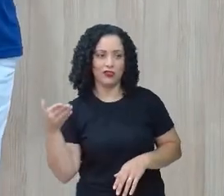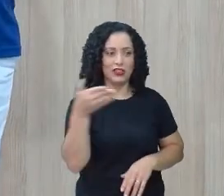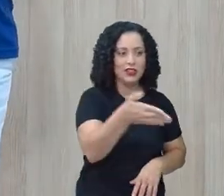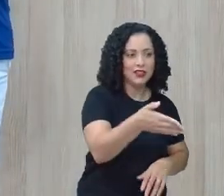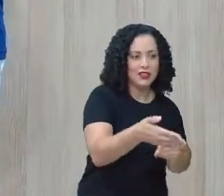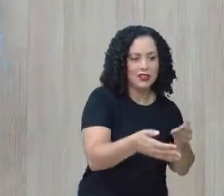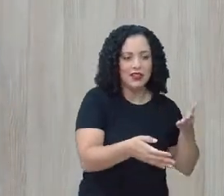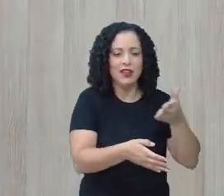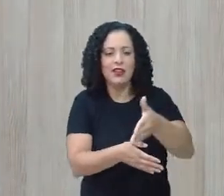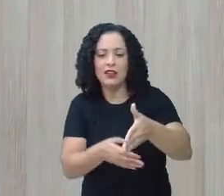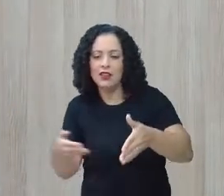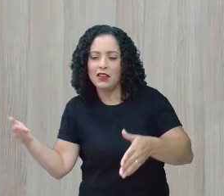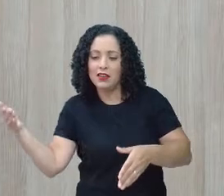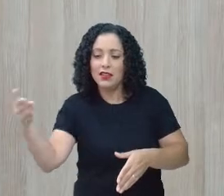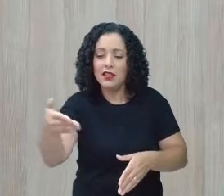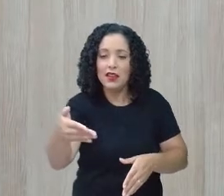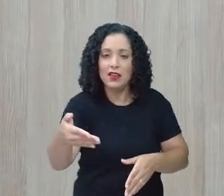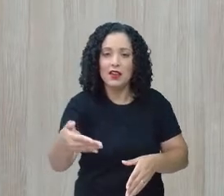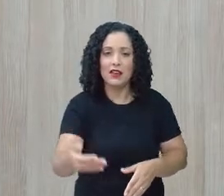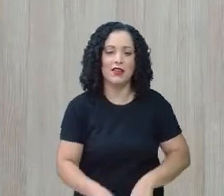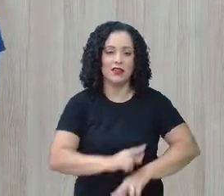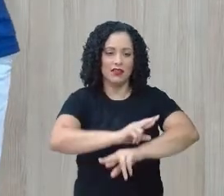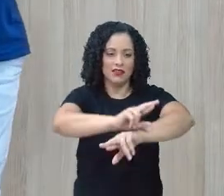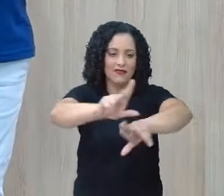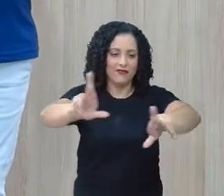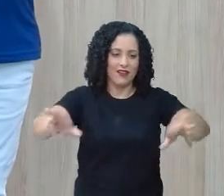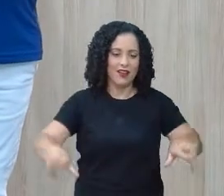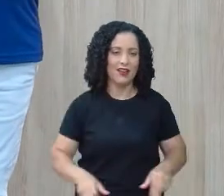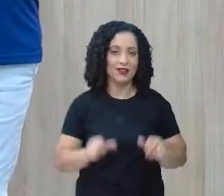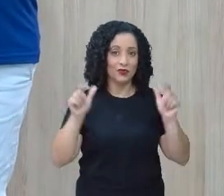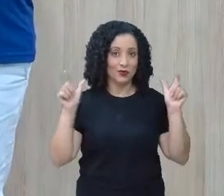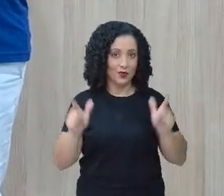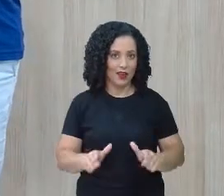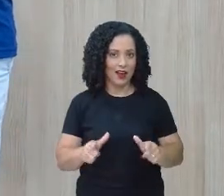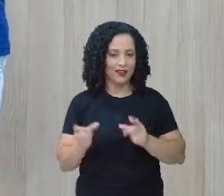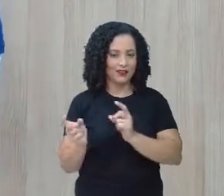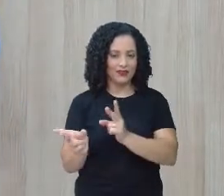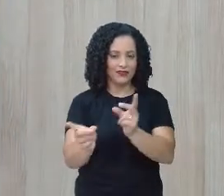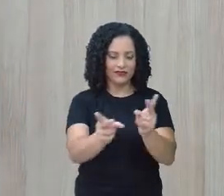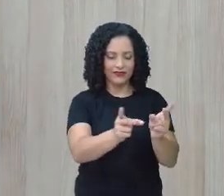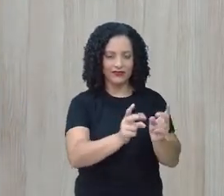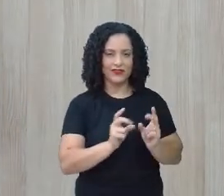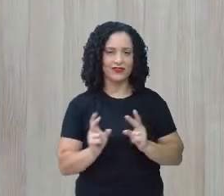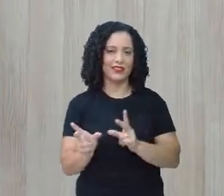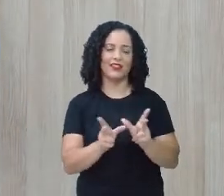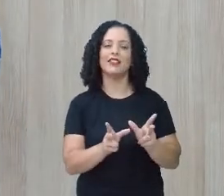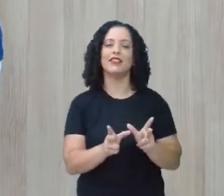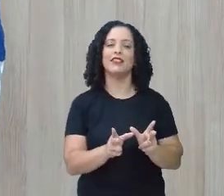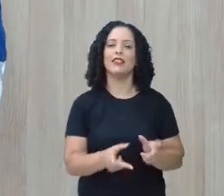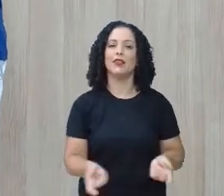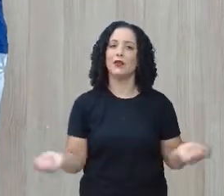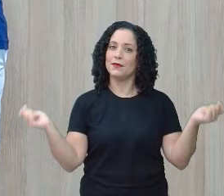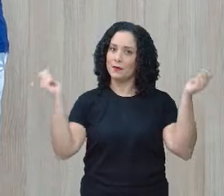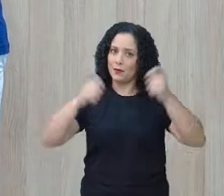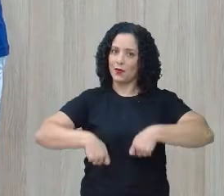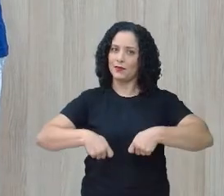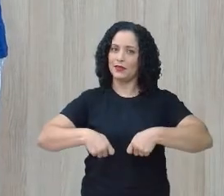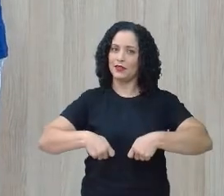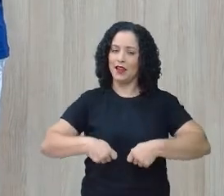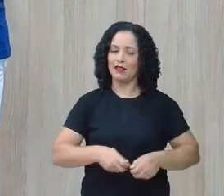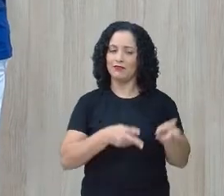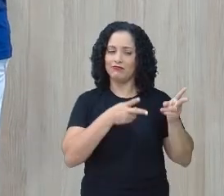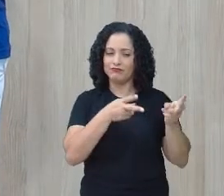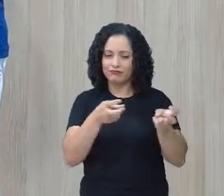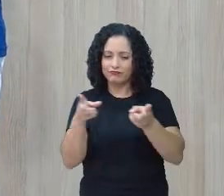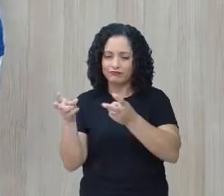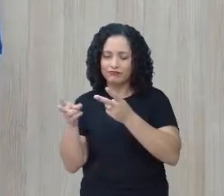passagens para chegar aos locais de comércio lá no Oriente. Então, essa possibilidade, na ótica, né, desses